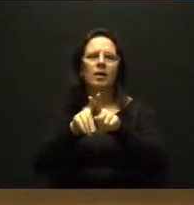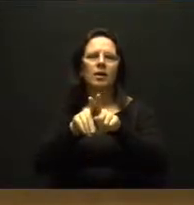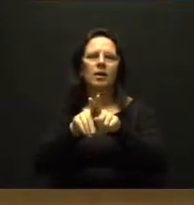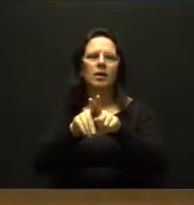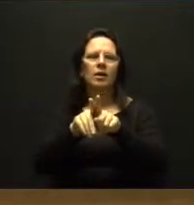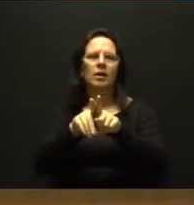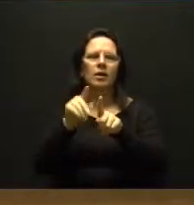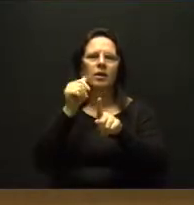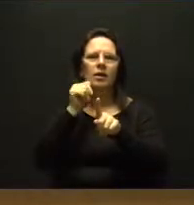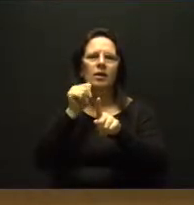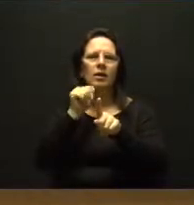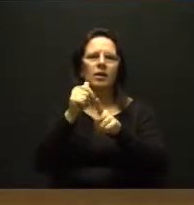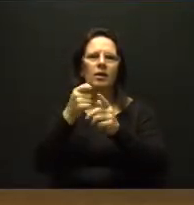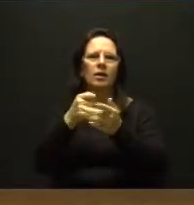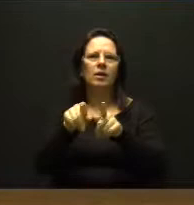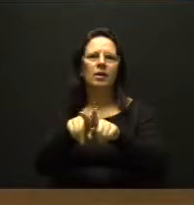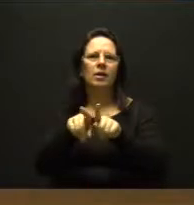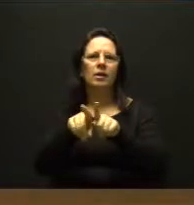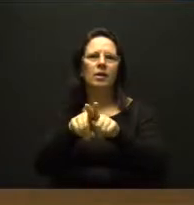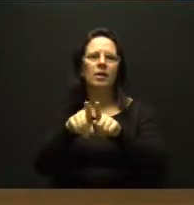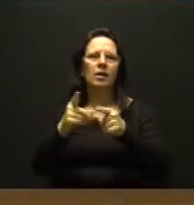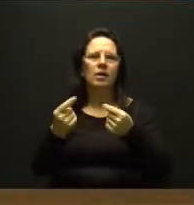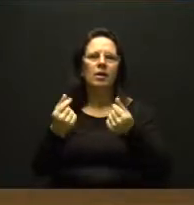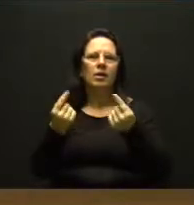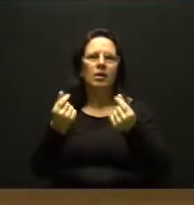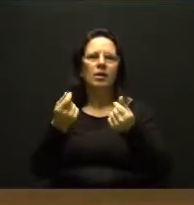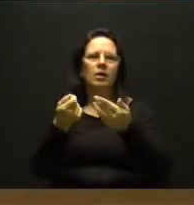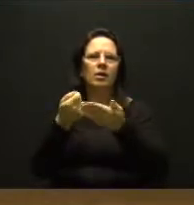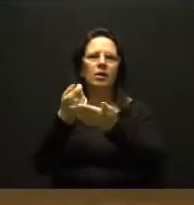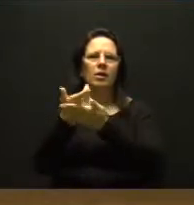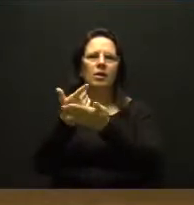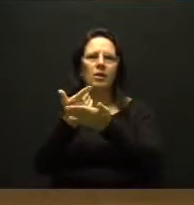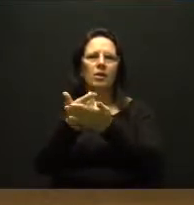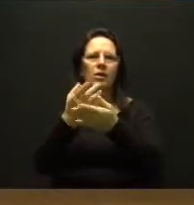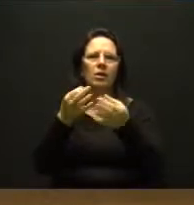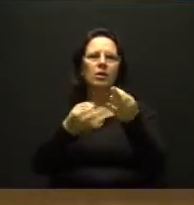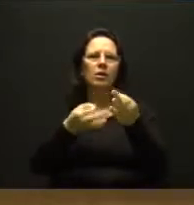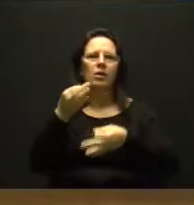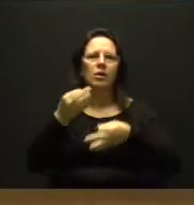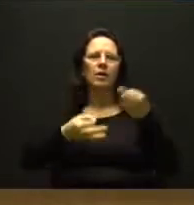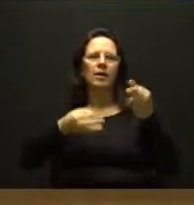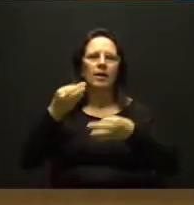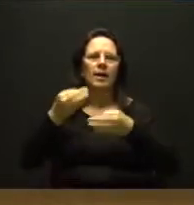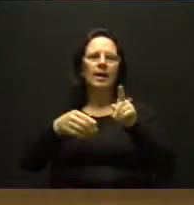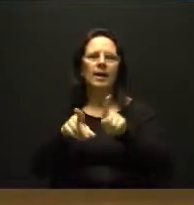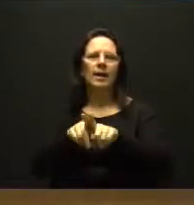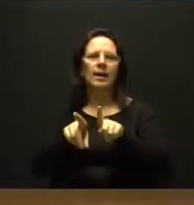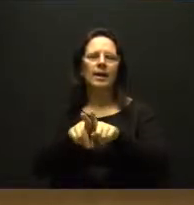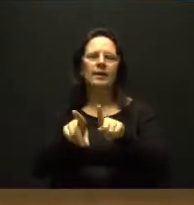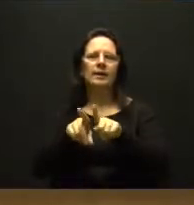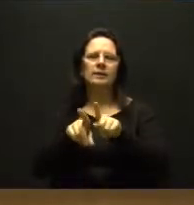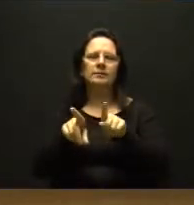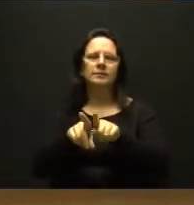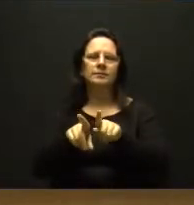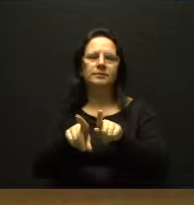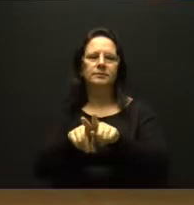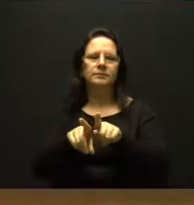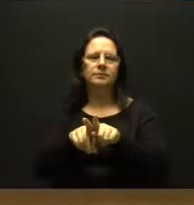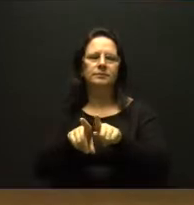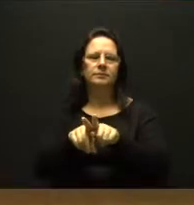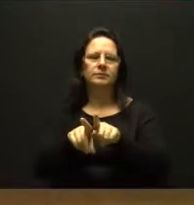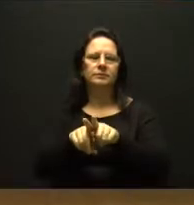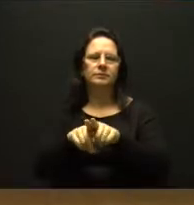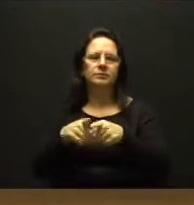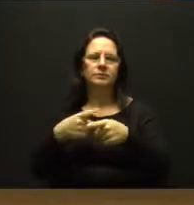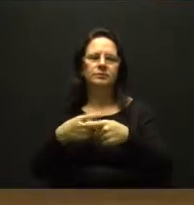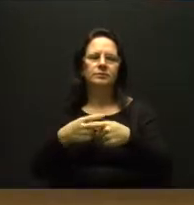dona larga mesma acaba arcando com questões da justiça também e acaba tendo toda a documentação